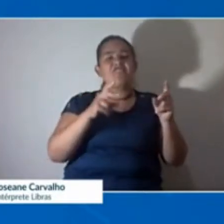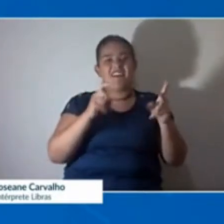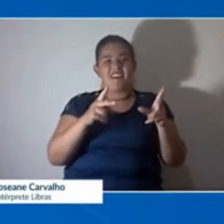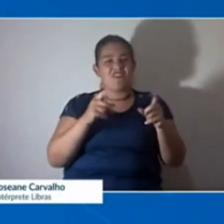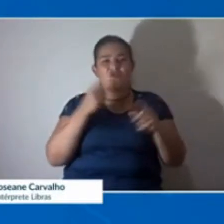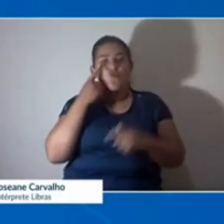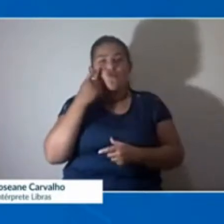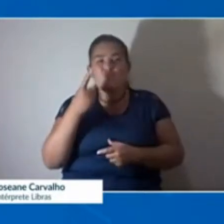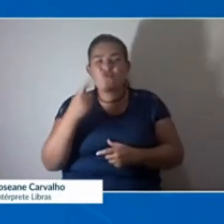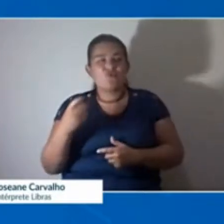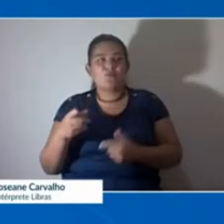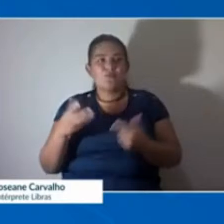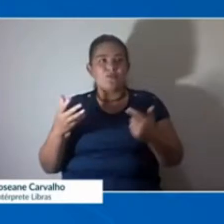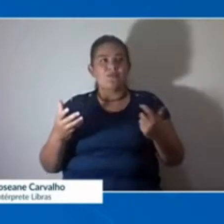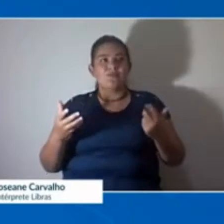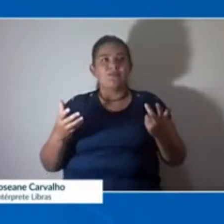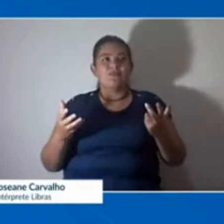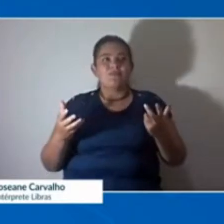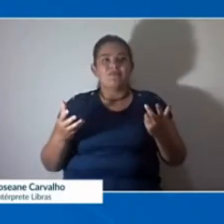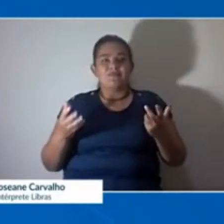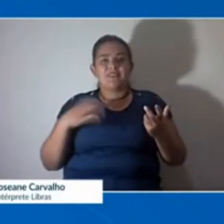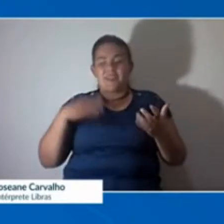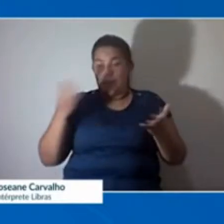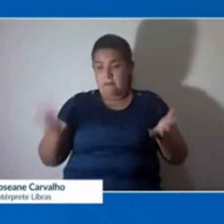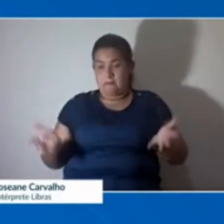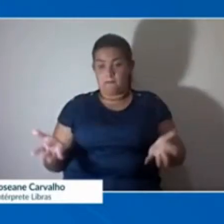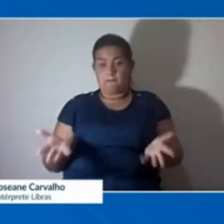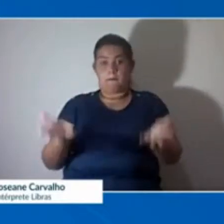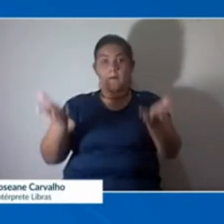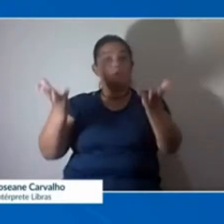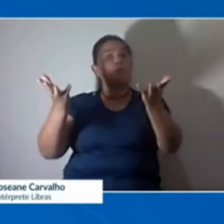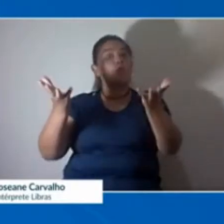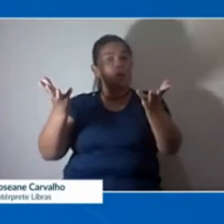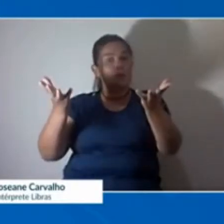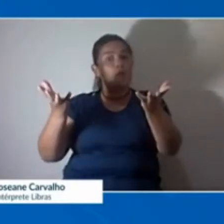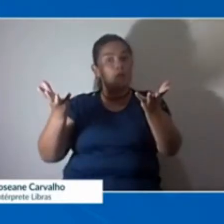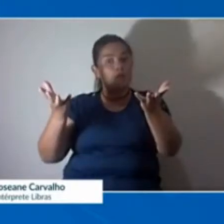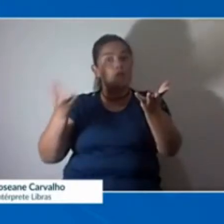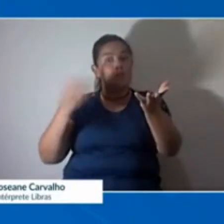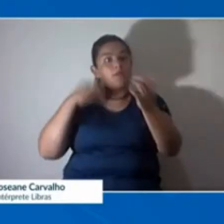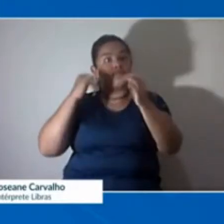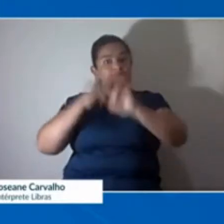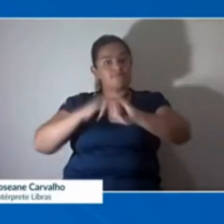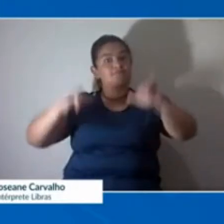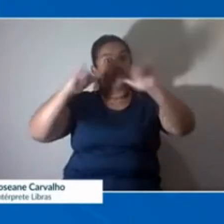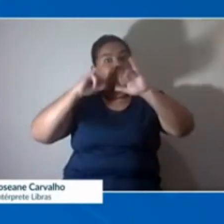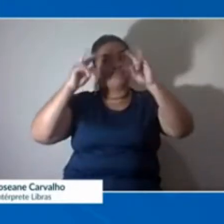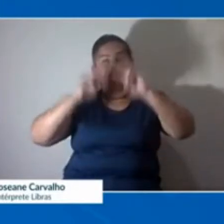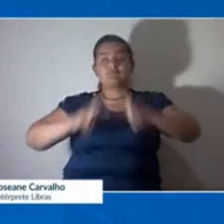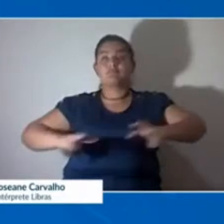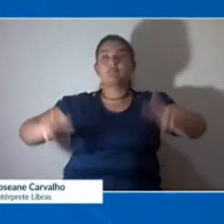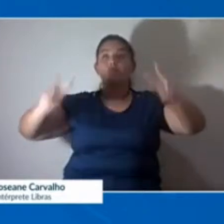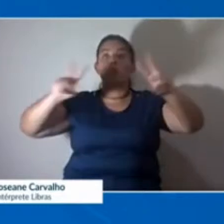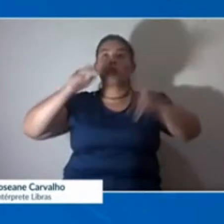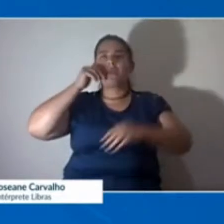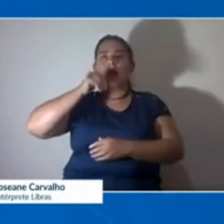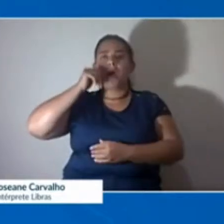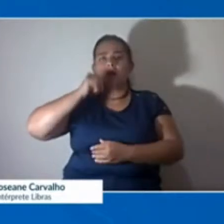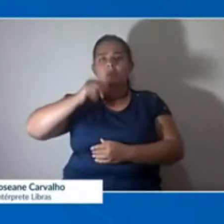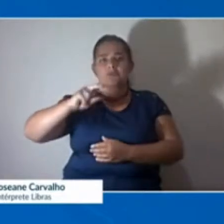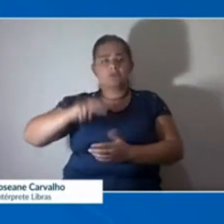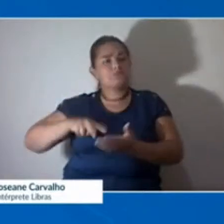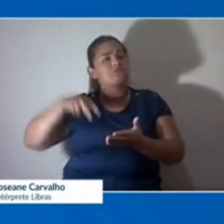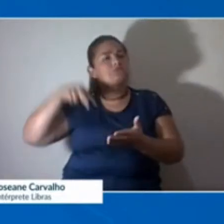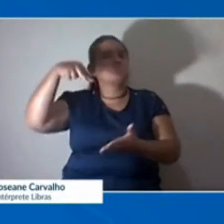não está interessado em enaltecer, em propagar uma visão de mulher que